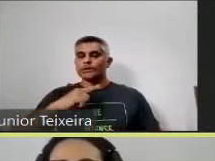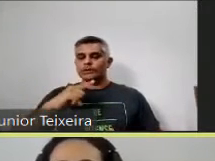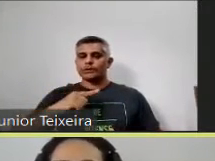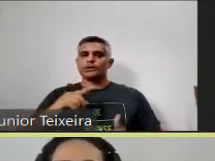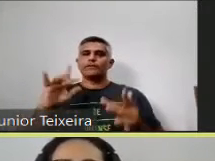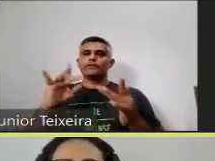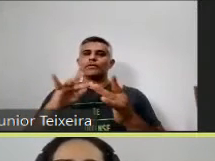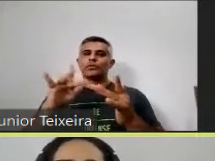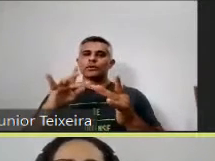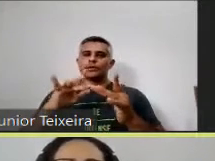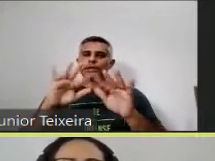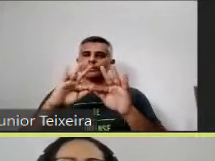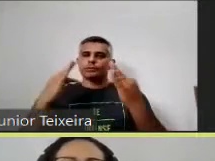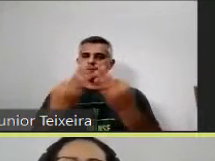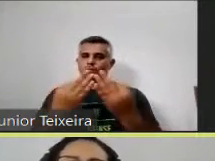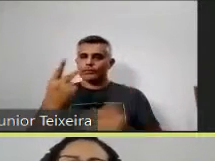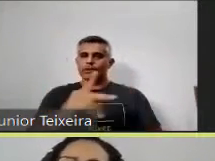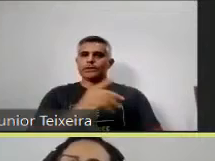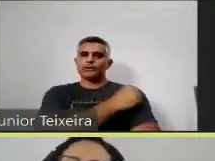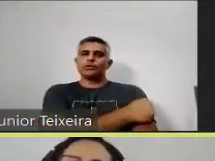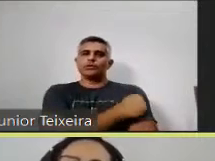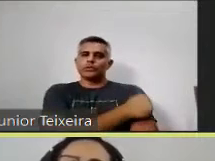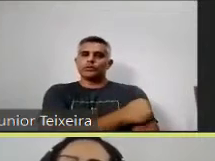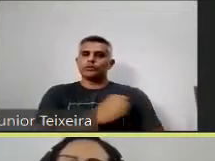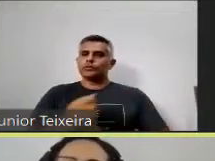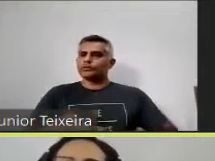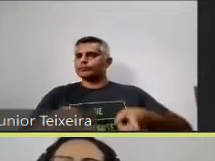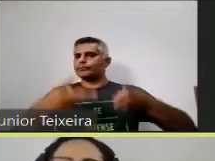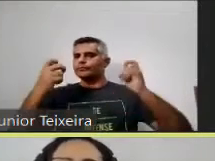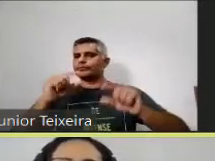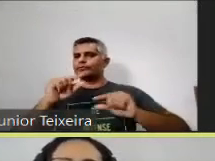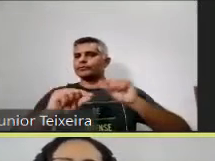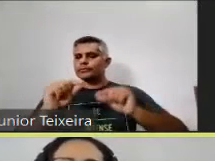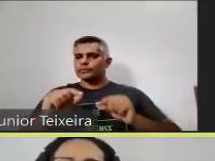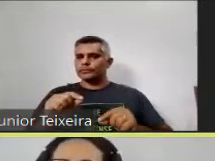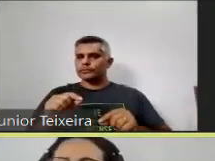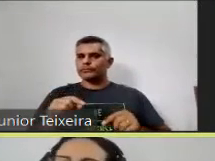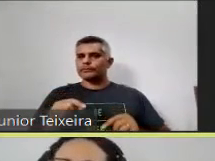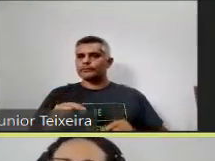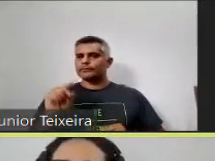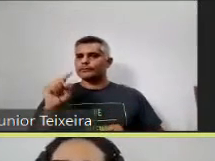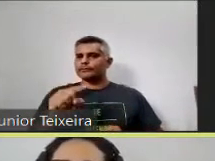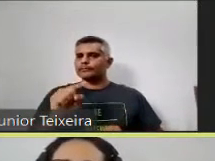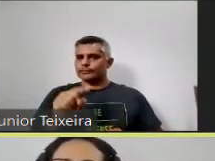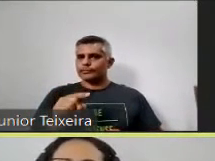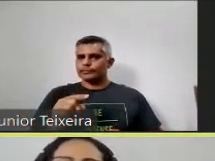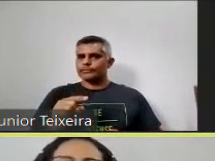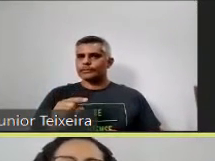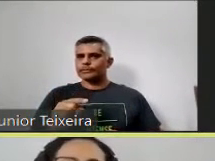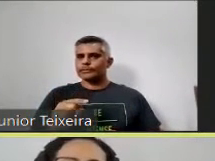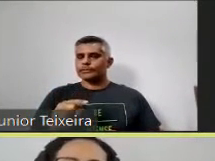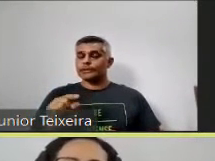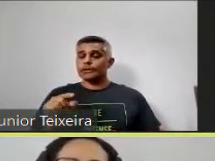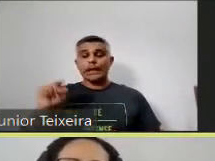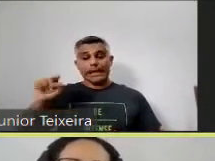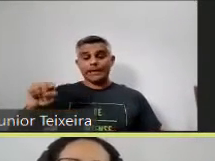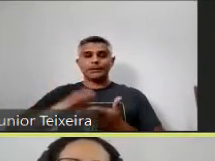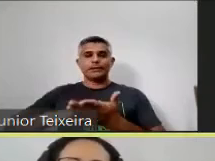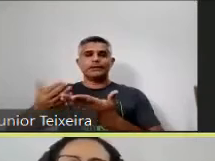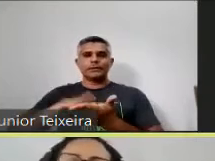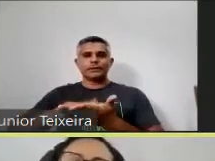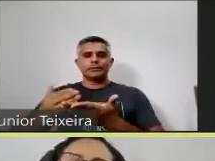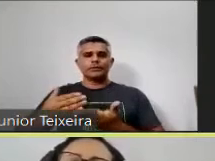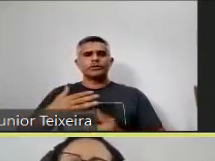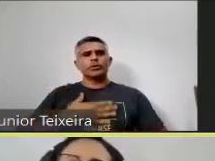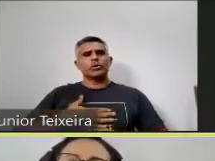quem ele interpretou, e que às vezes ele tinha uma postura de convocar a família, né, de